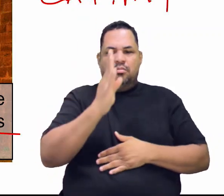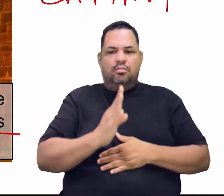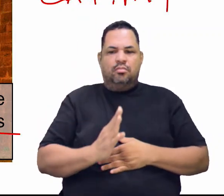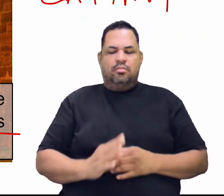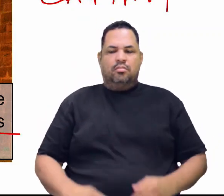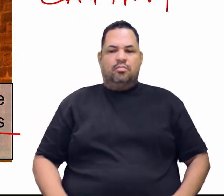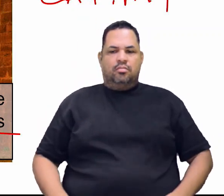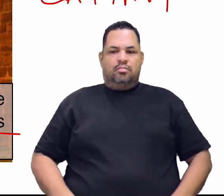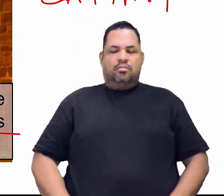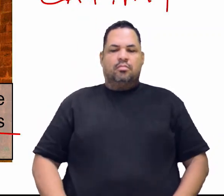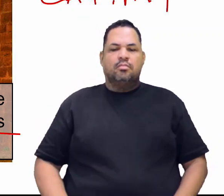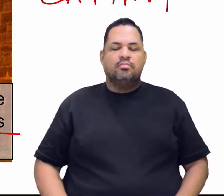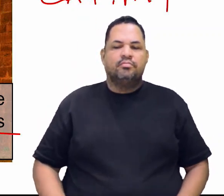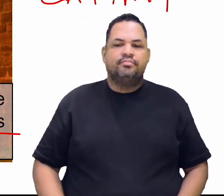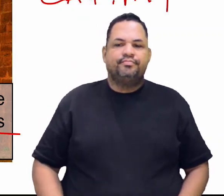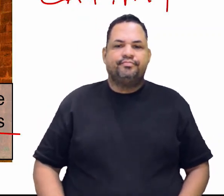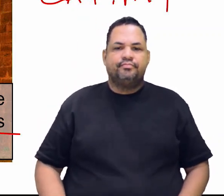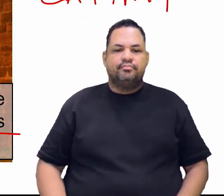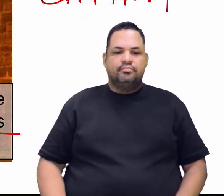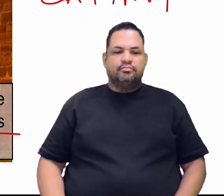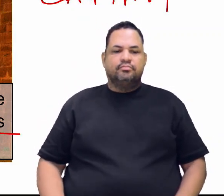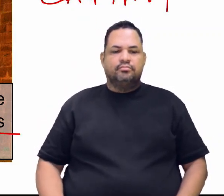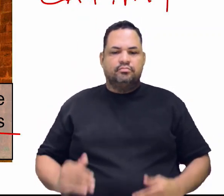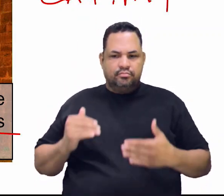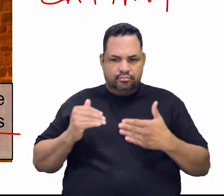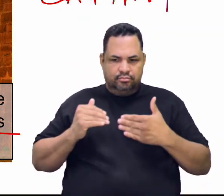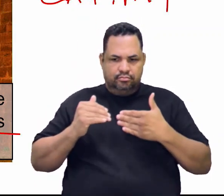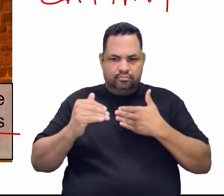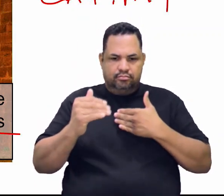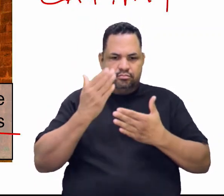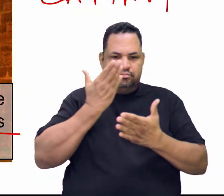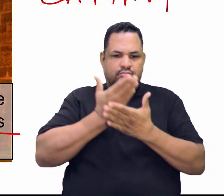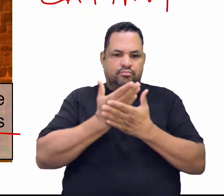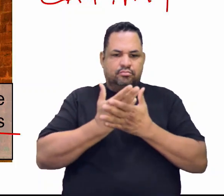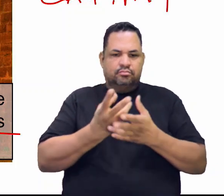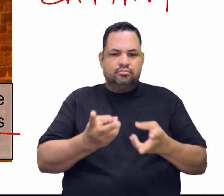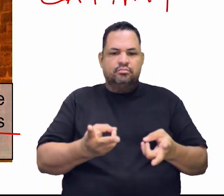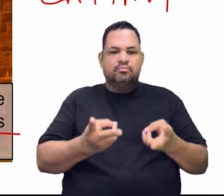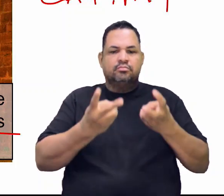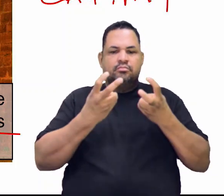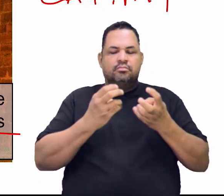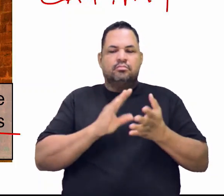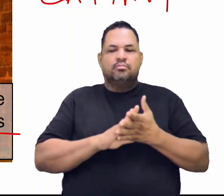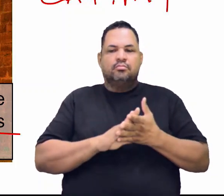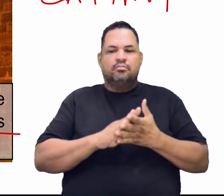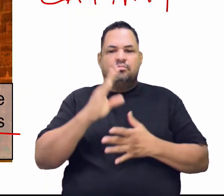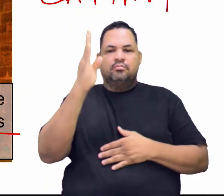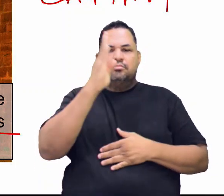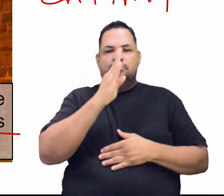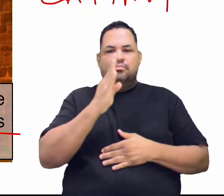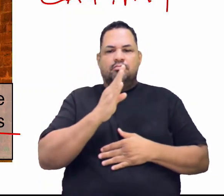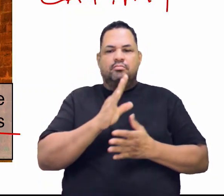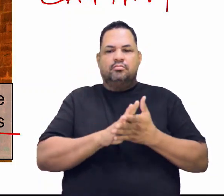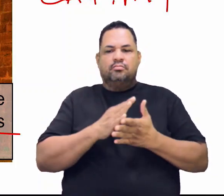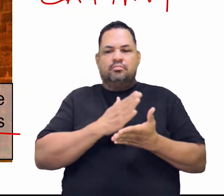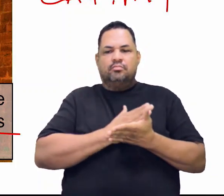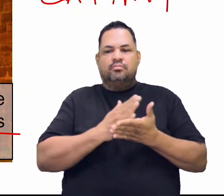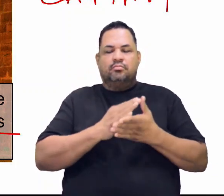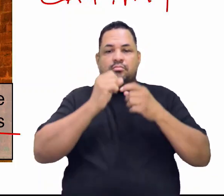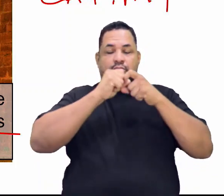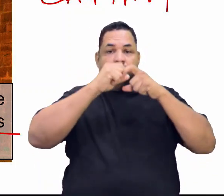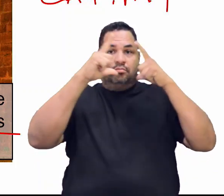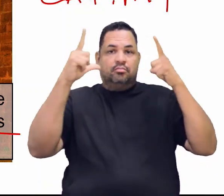brasílica. Vocês, ao longo das aulas, perceberam que o Brasil começa a